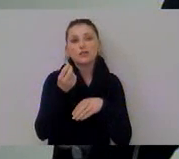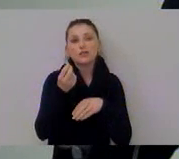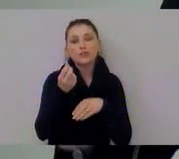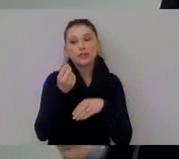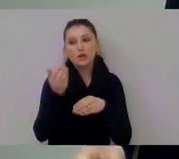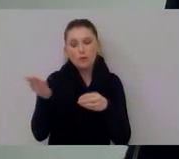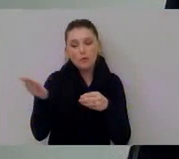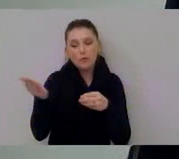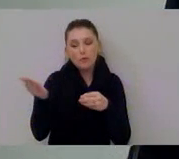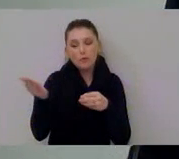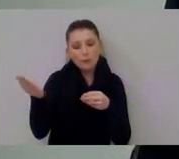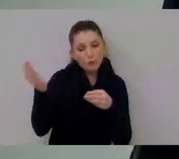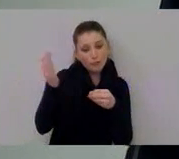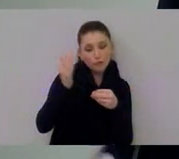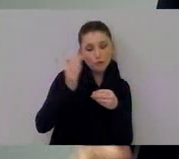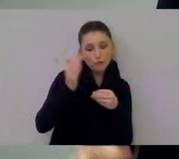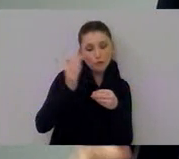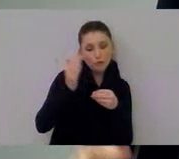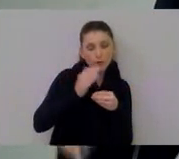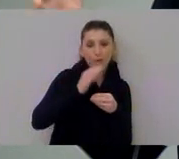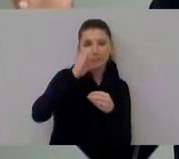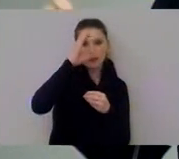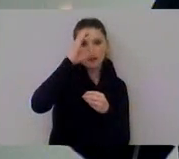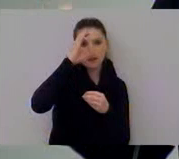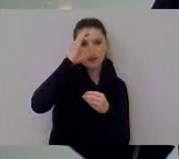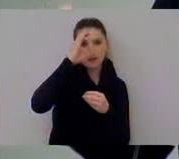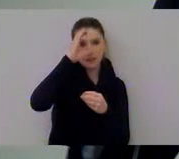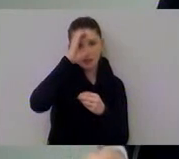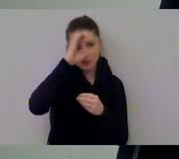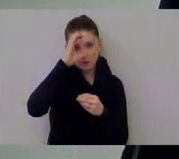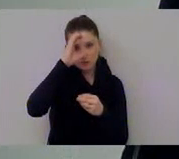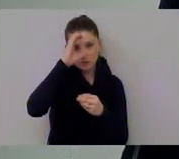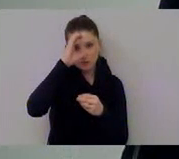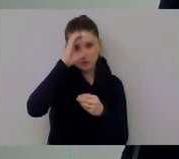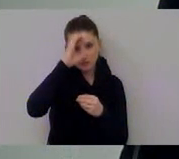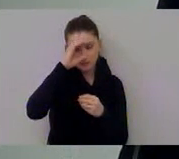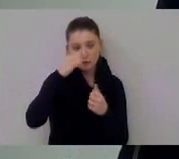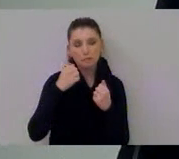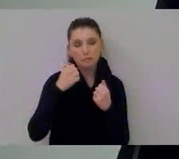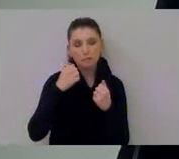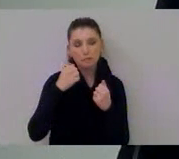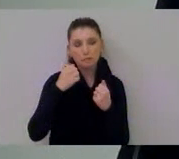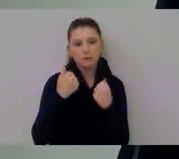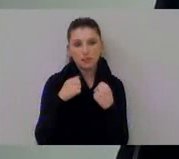uma reversão desses valores.